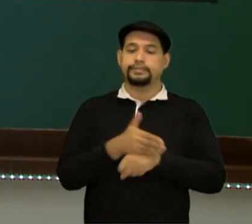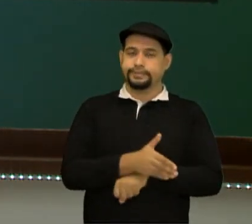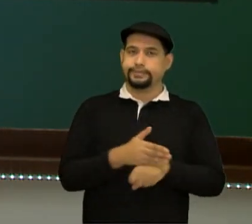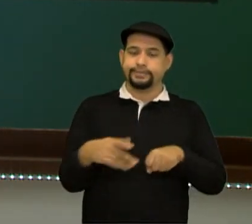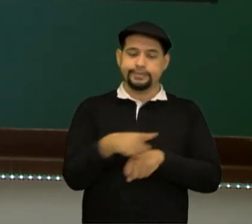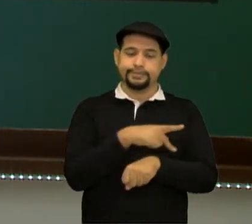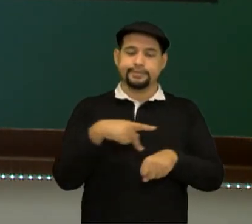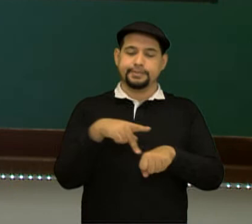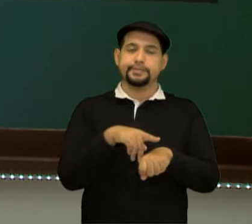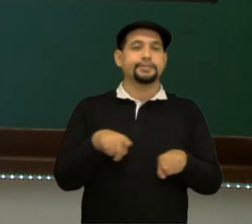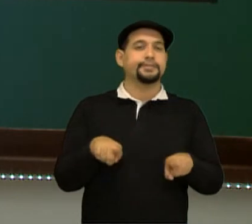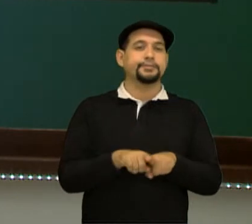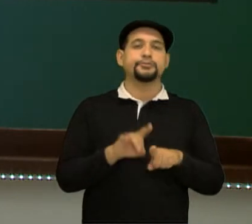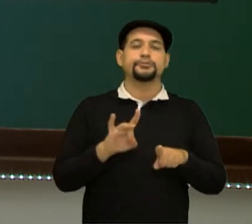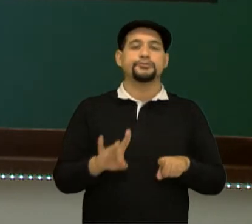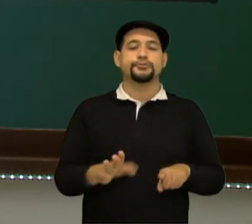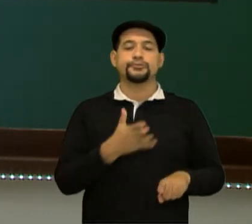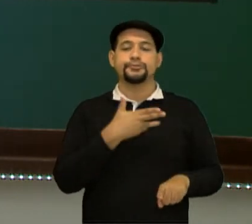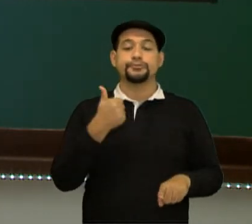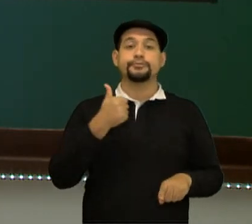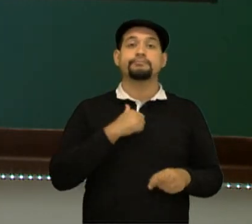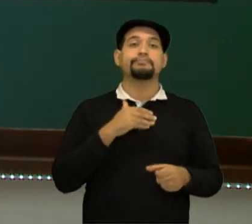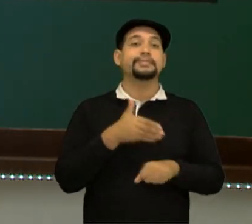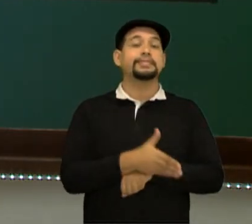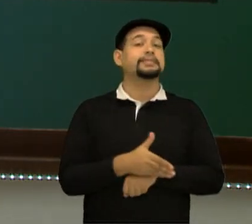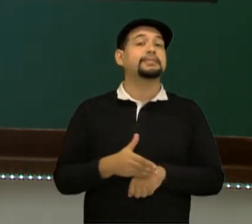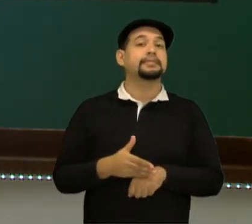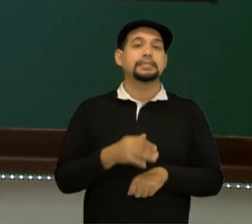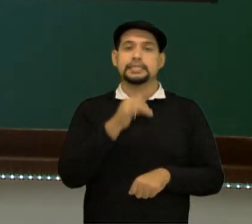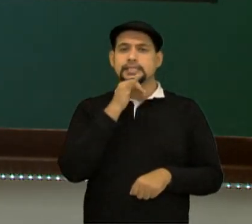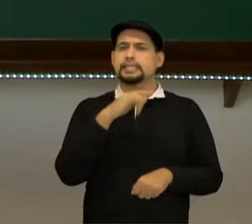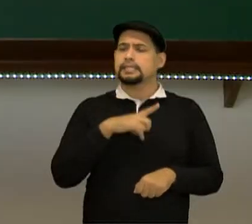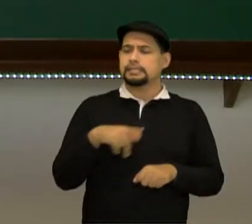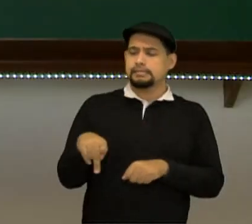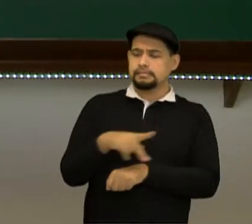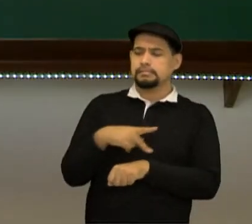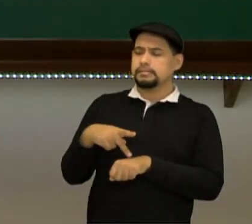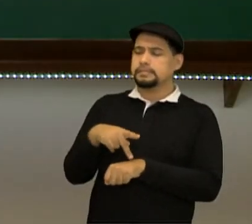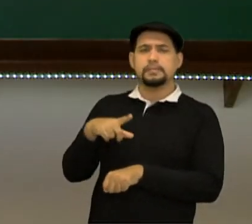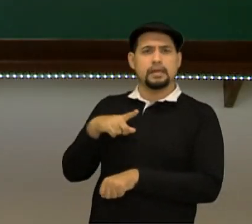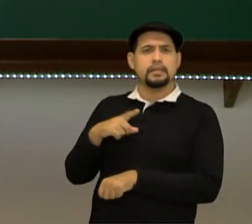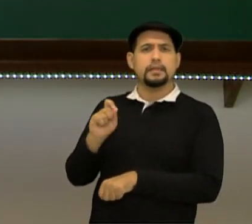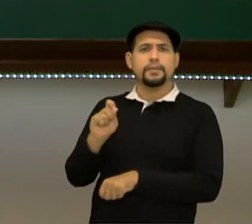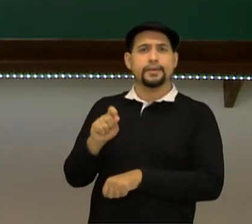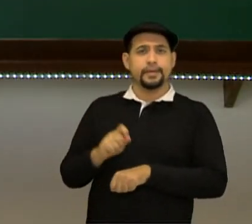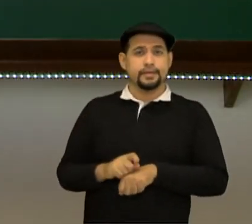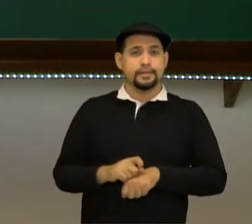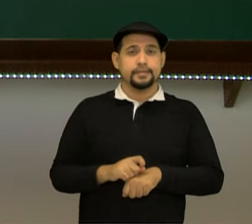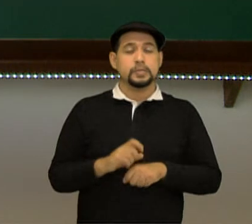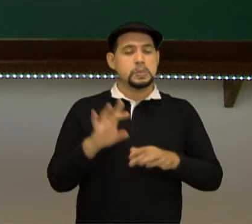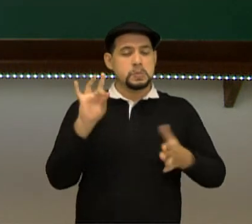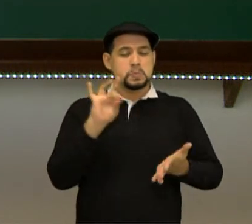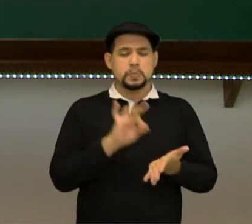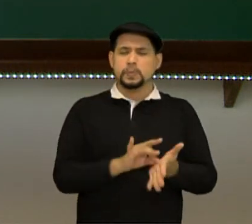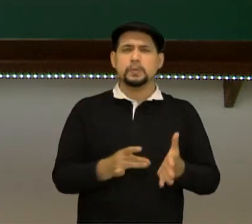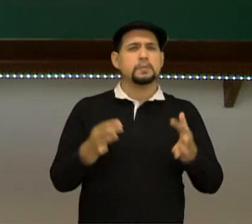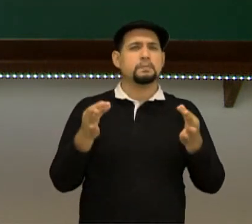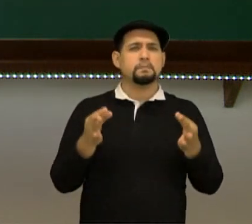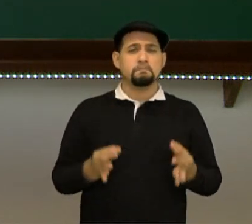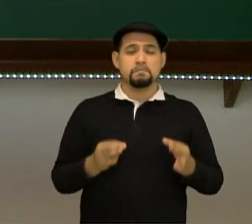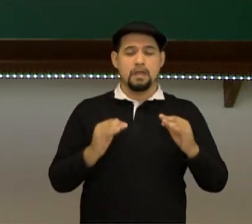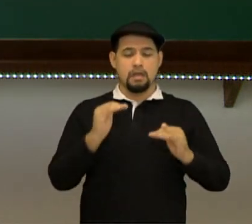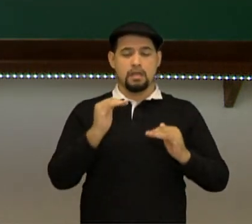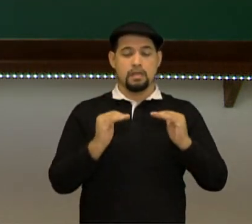entrada do país e que só favorecia essa entrada quando este país estivesse só solidamente